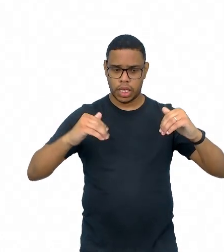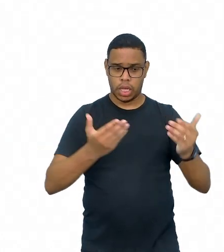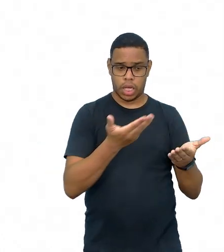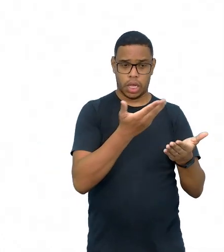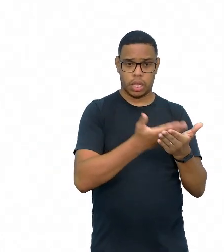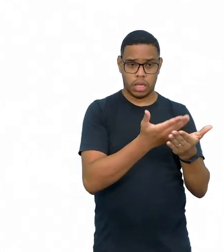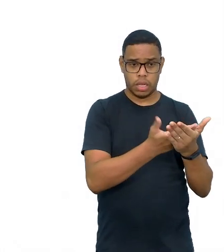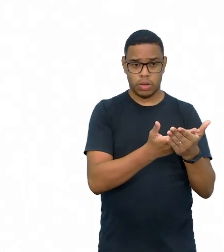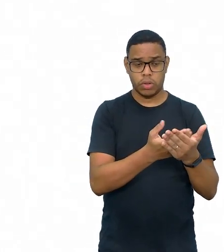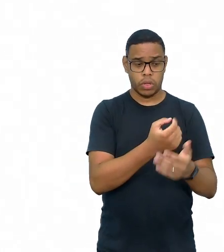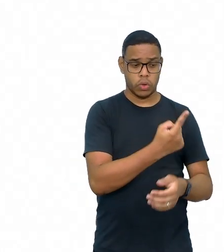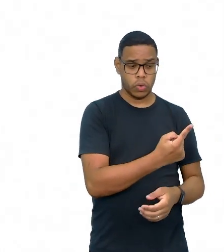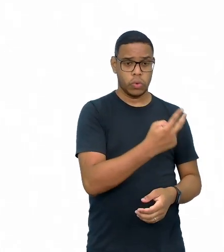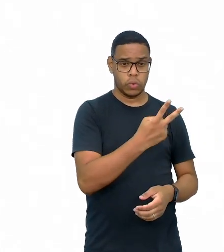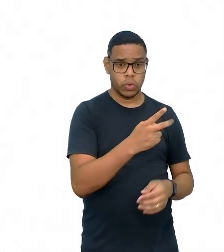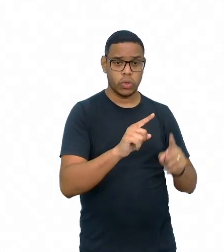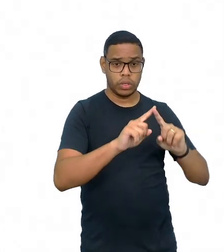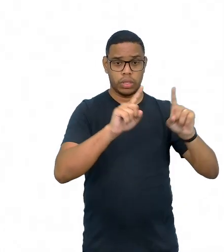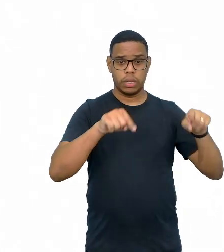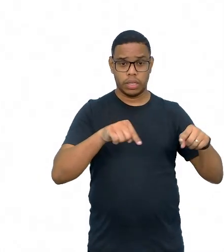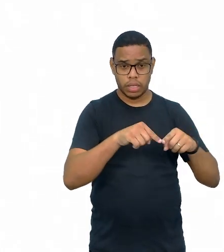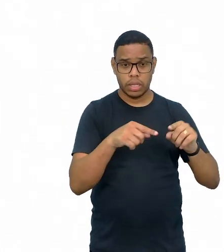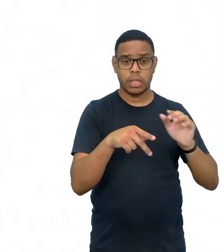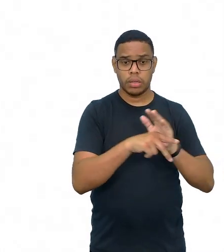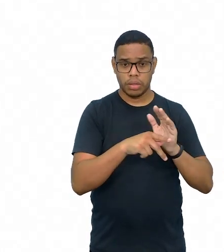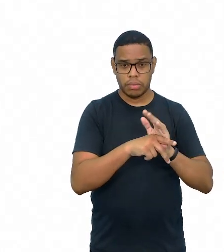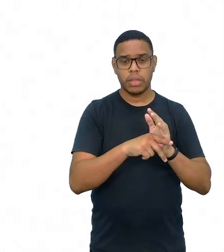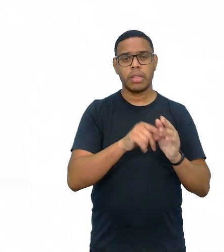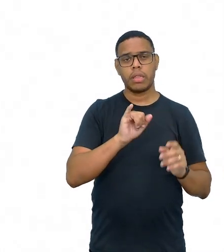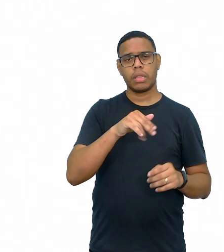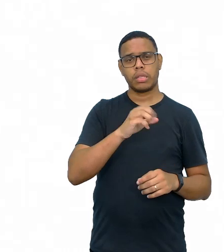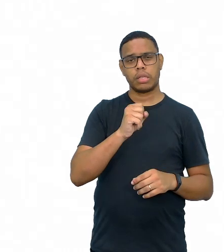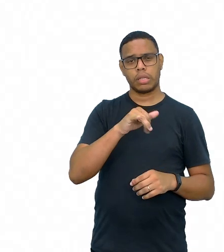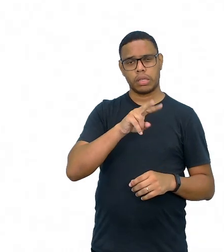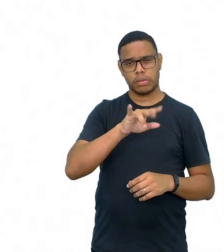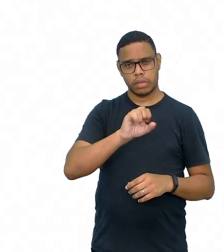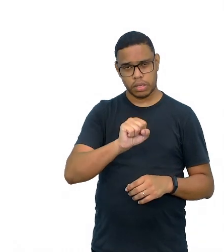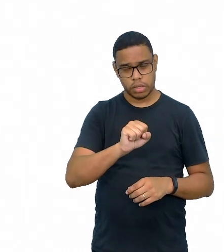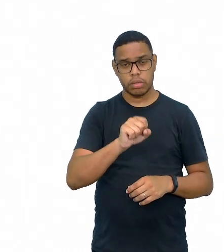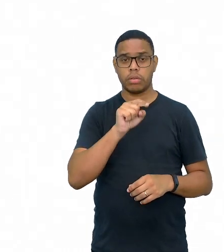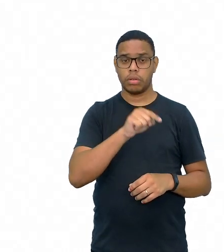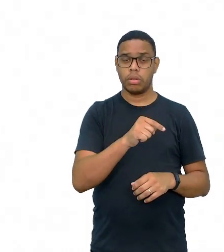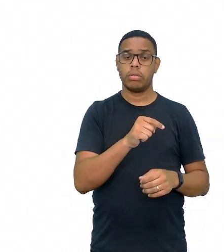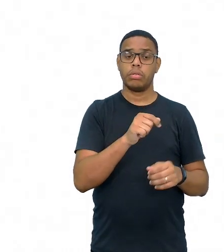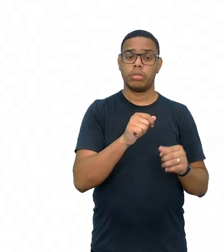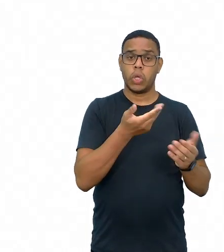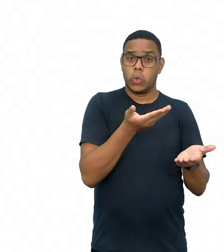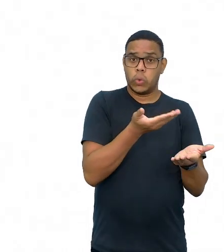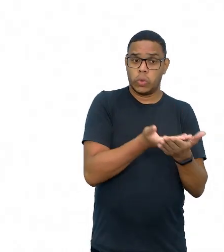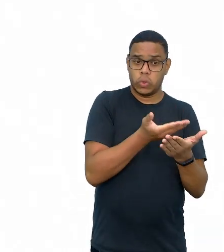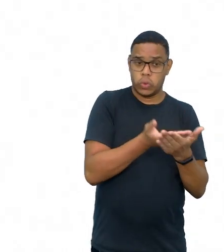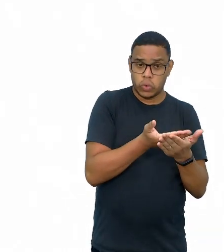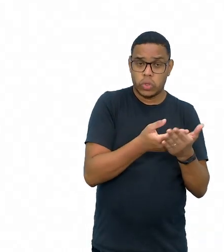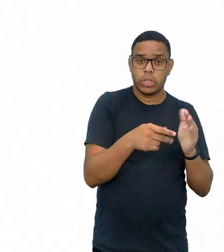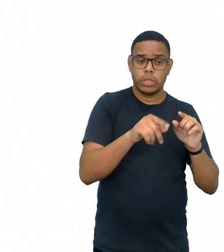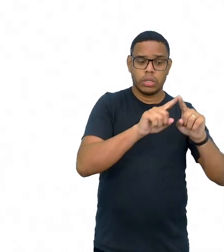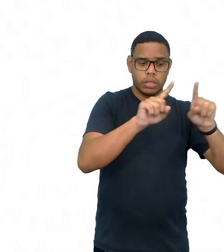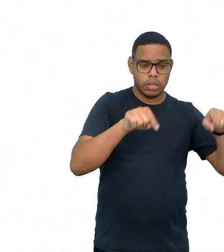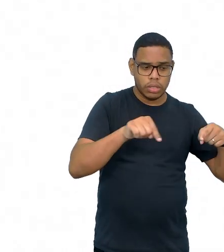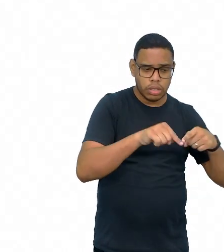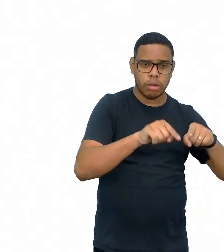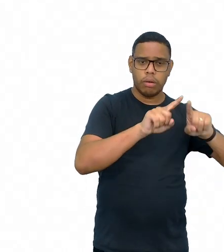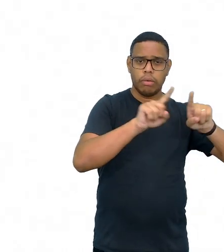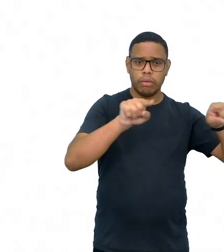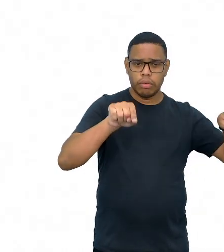aula 1 e 2, que é triângulos para medidas inacessíveis, que aqui que eu trago aqui o estudo dos triângulos